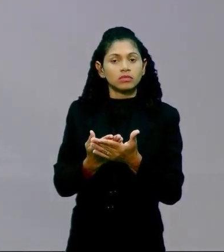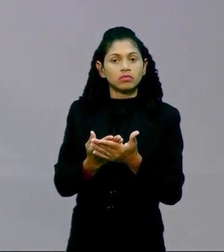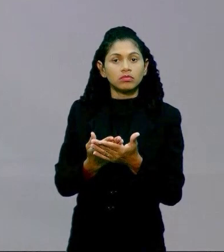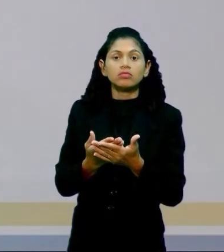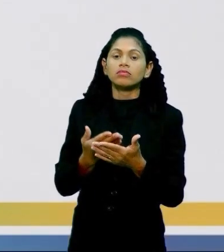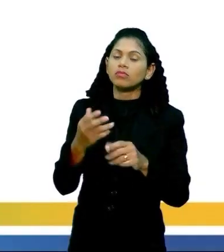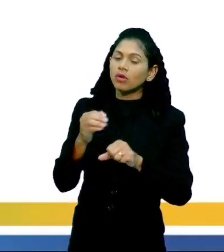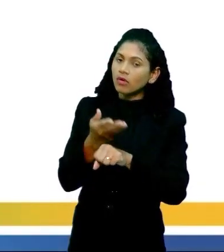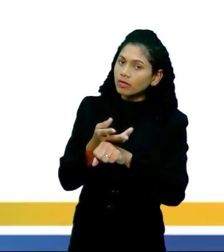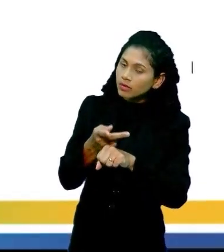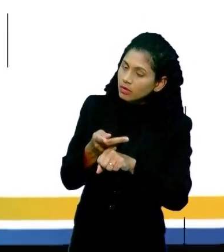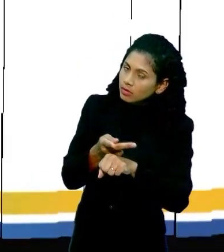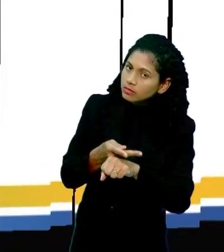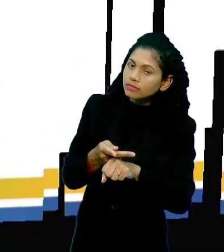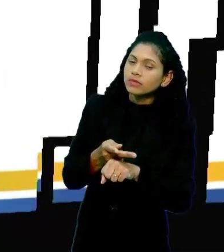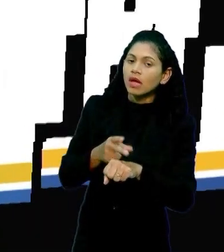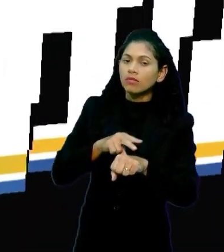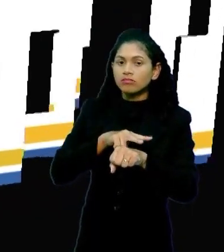Slidezinho na tela.